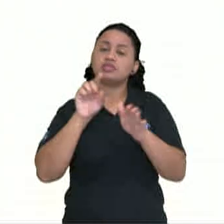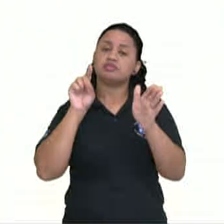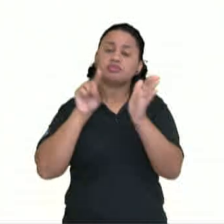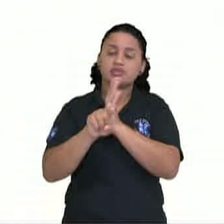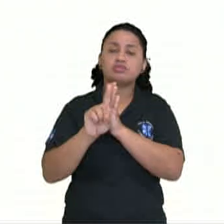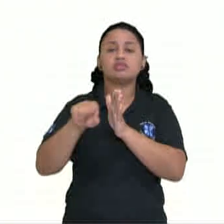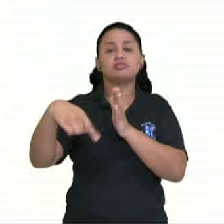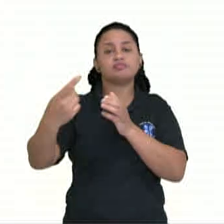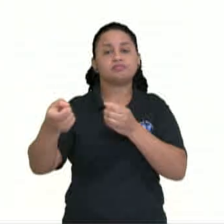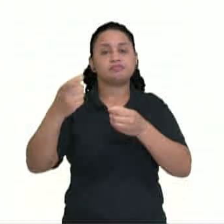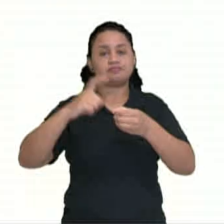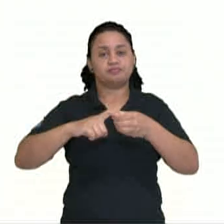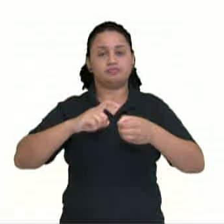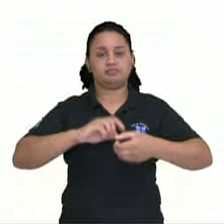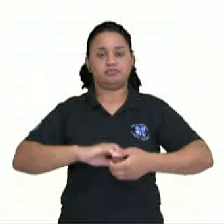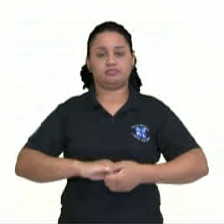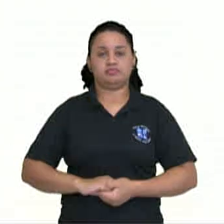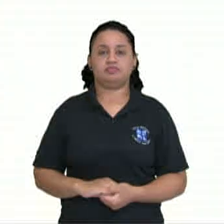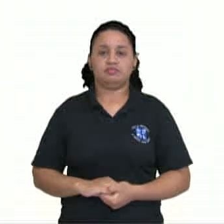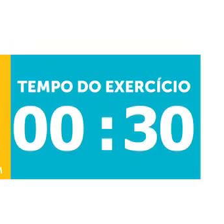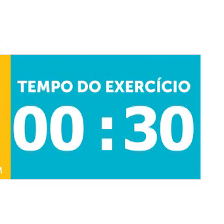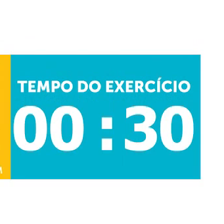questões e eu já volto.